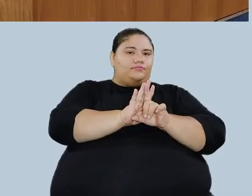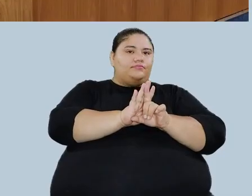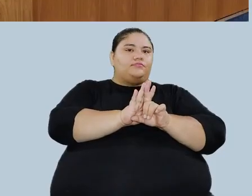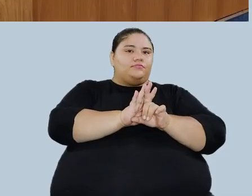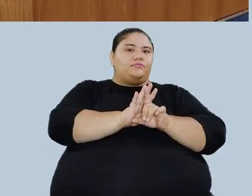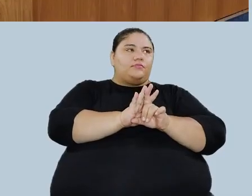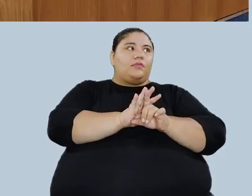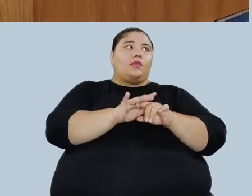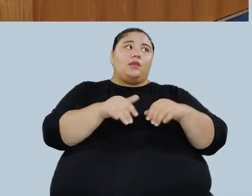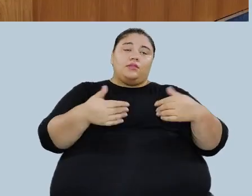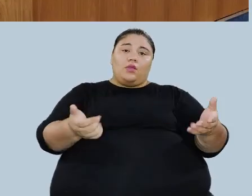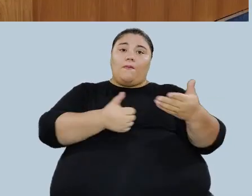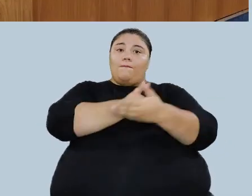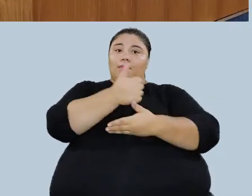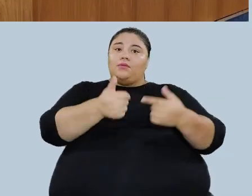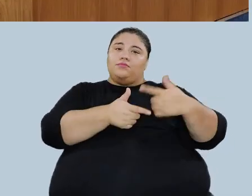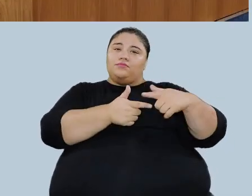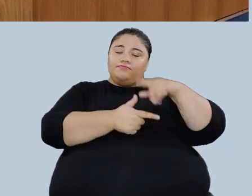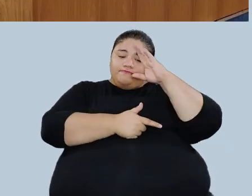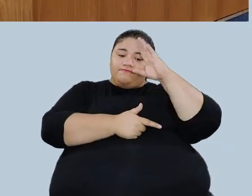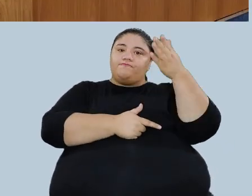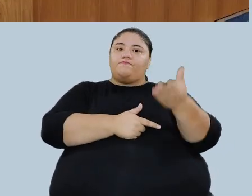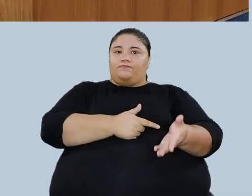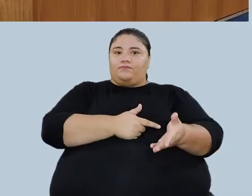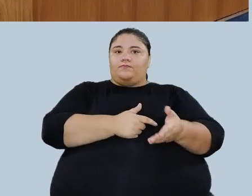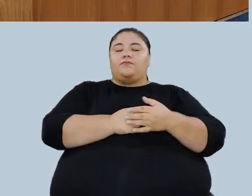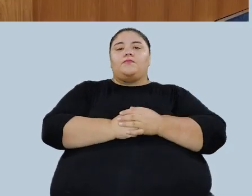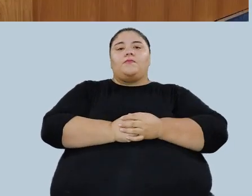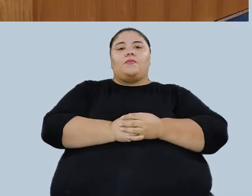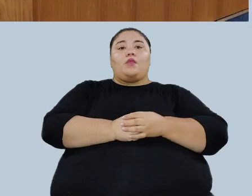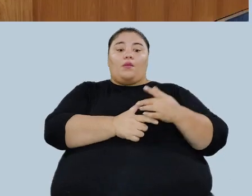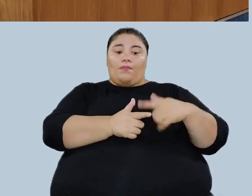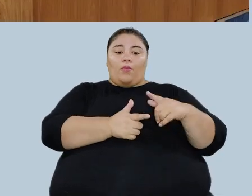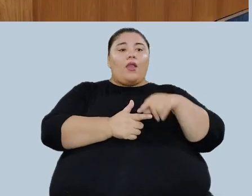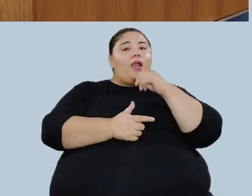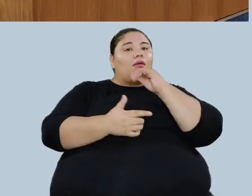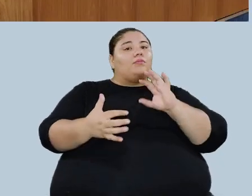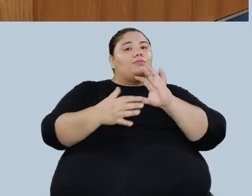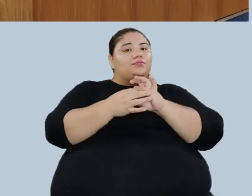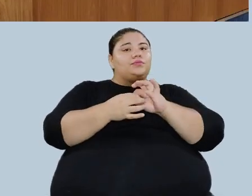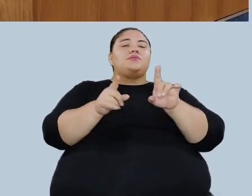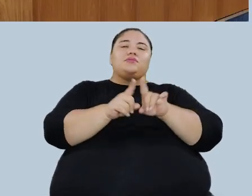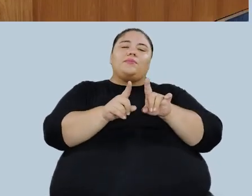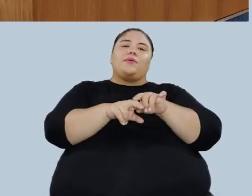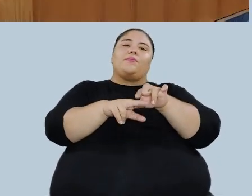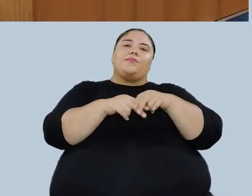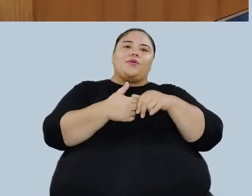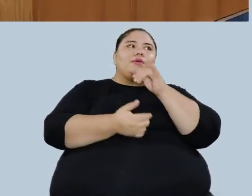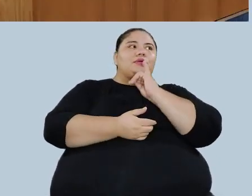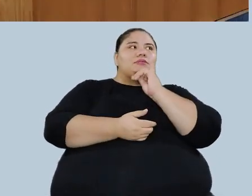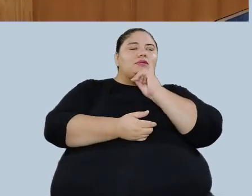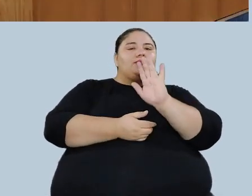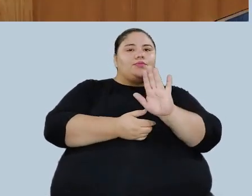Então, basicamente, é esse o problema que vem lá. O problema também está relacionado à questão dos insumos, né? Como é que nós